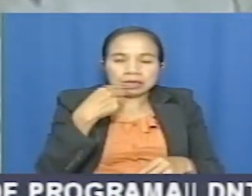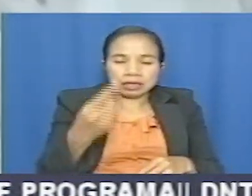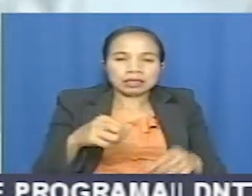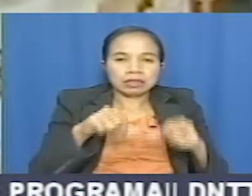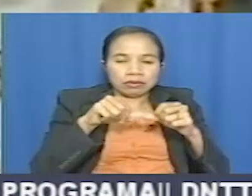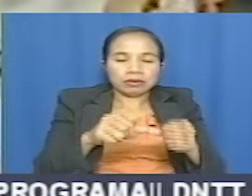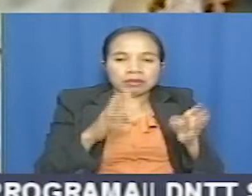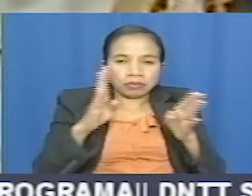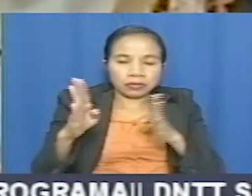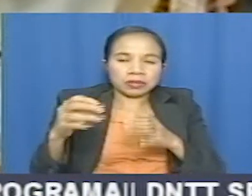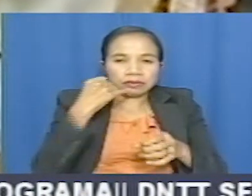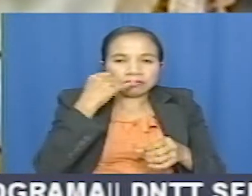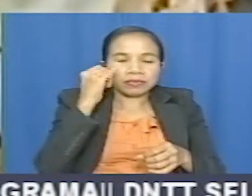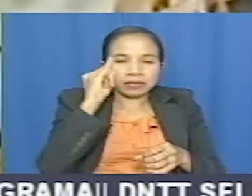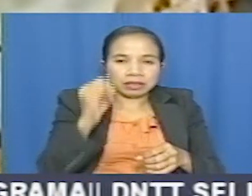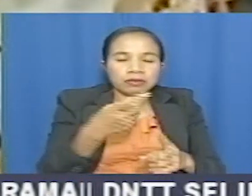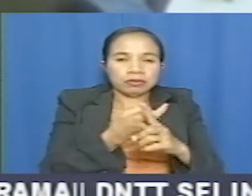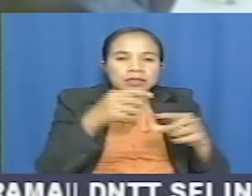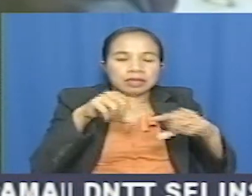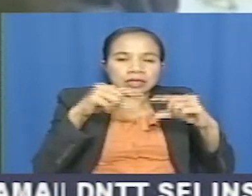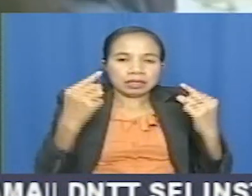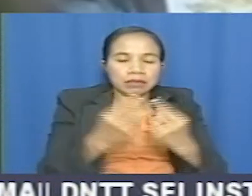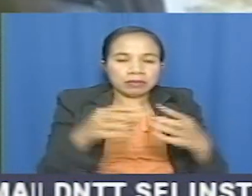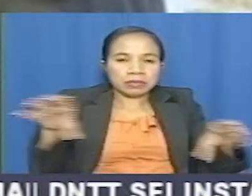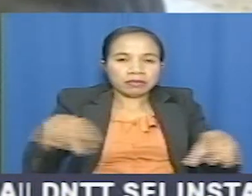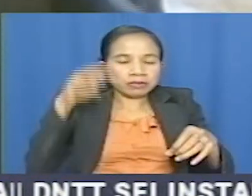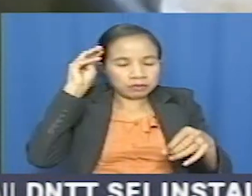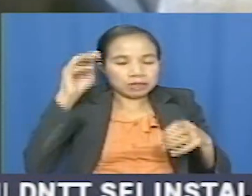continua processo investigação russa equipa técnica